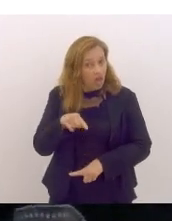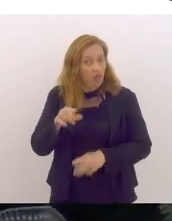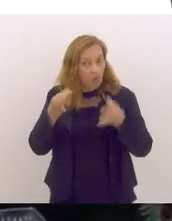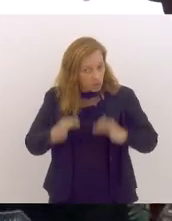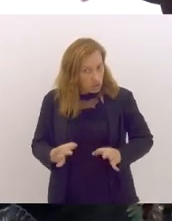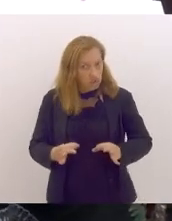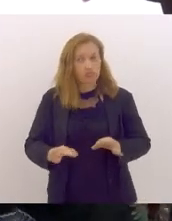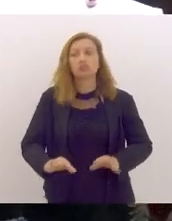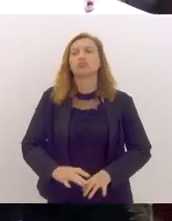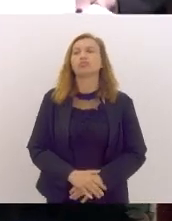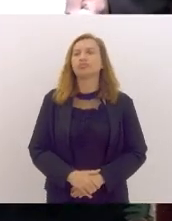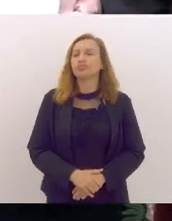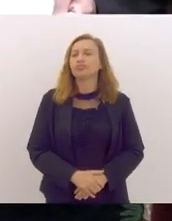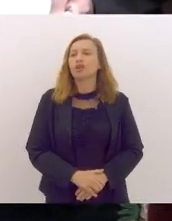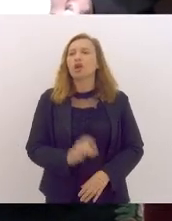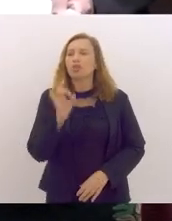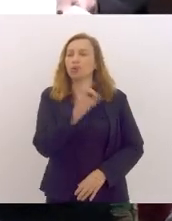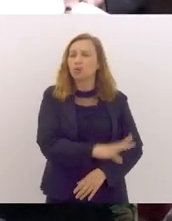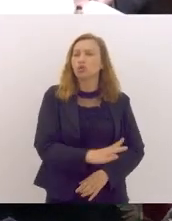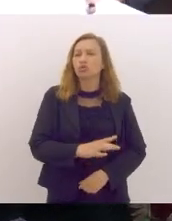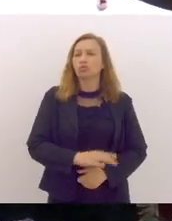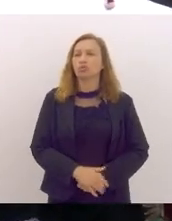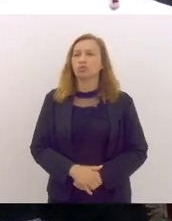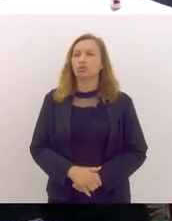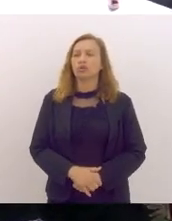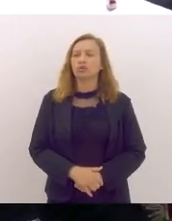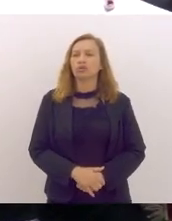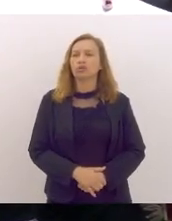Né? E, por último,